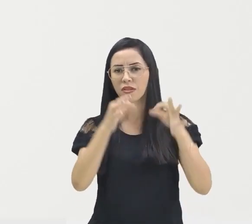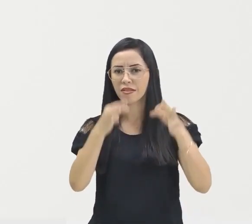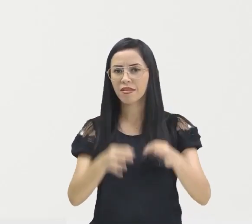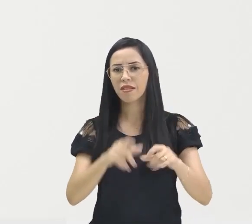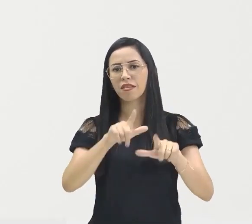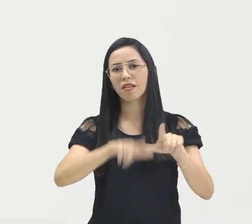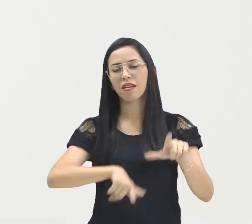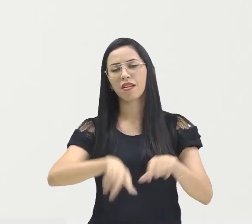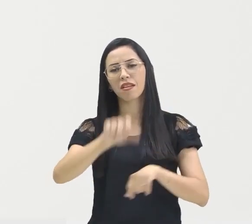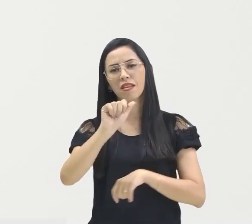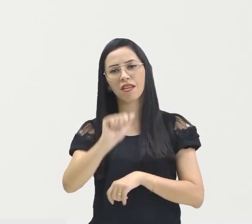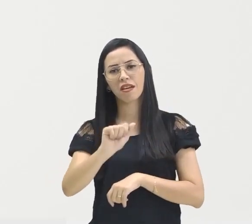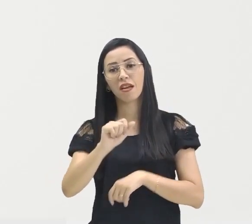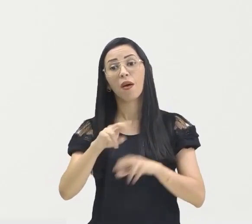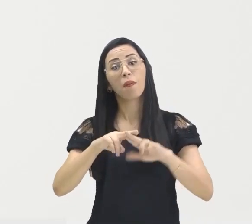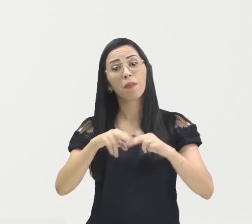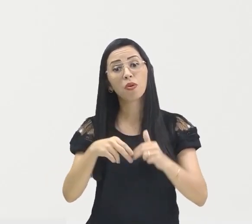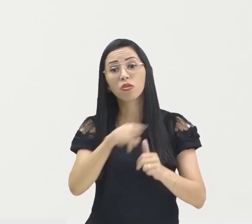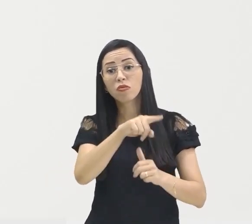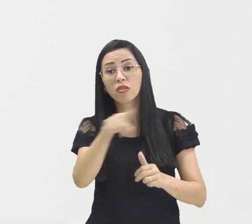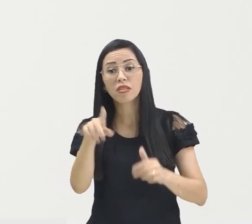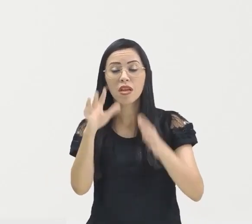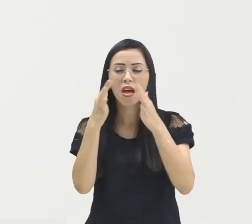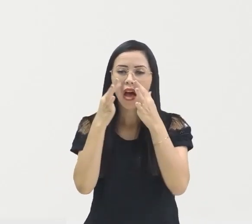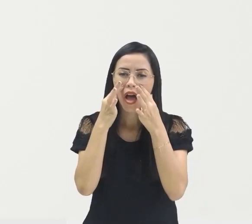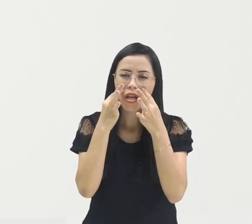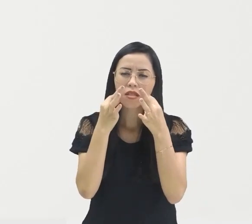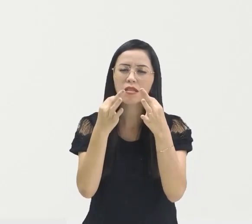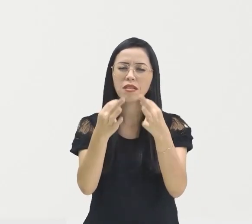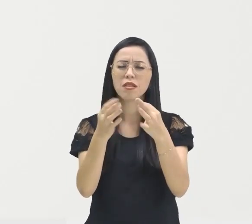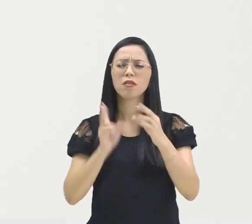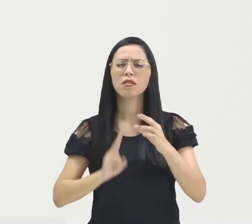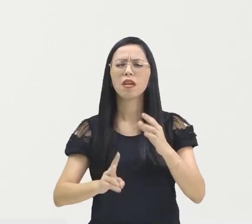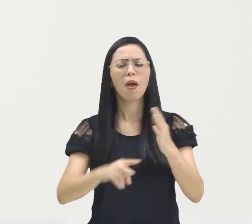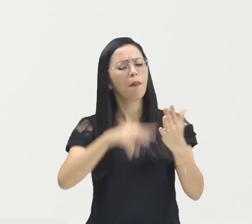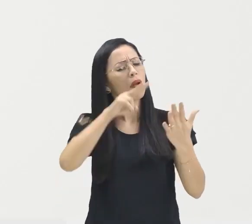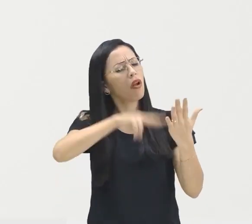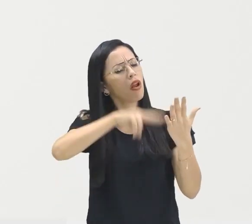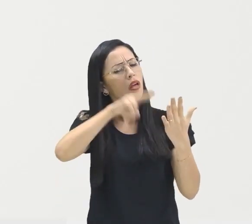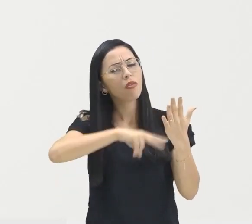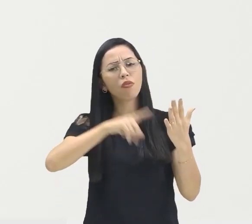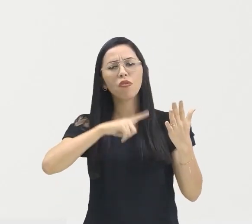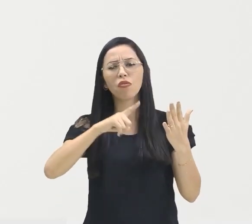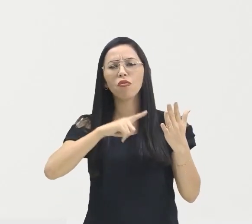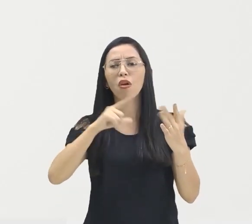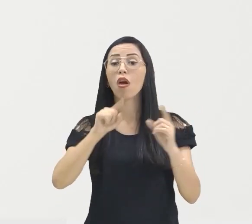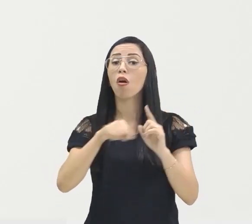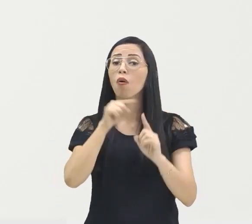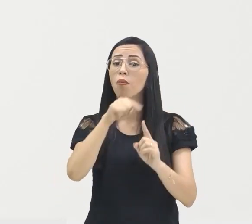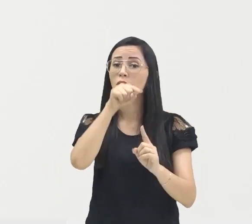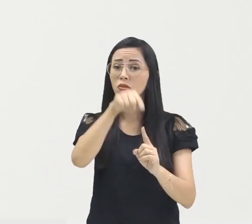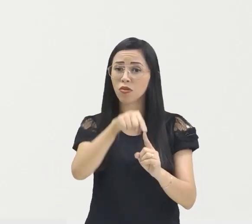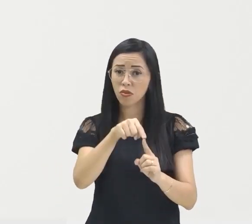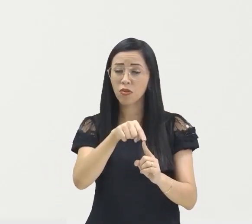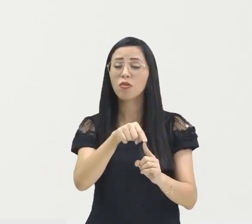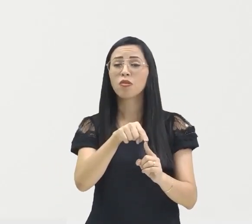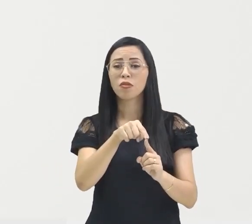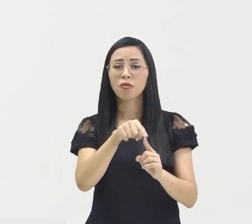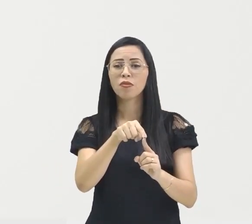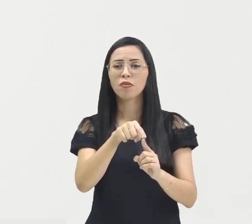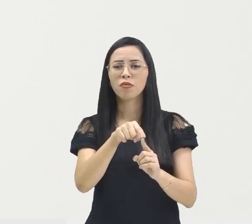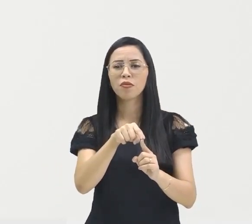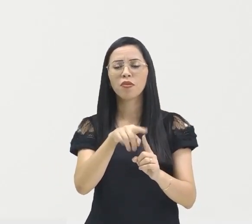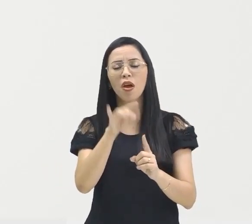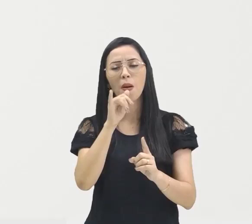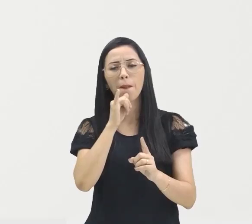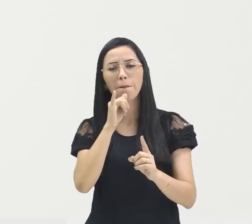atenham. Toda vez que a gente estiver fazendo uma aula, vocês estão fazendo uma leitura, nós temos objetivos de leitura. A gente se atém ou uma leitura